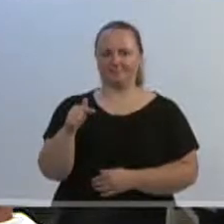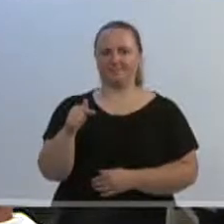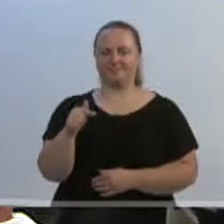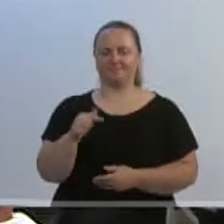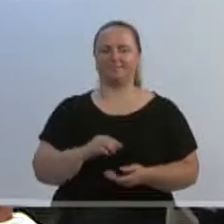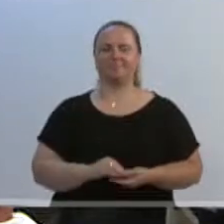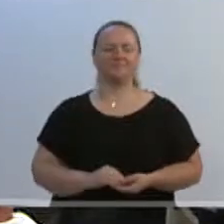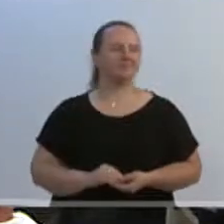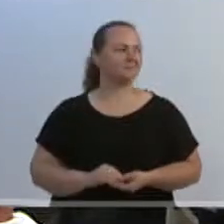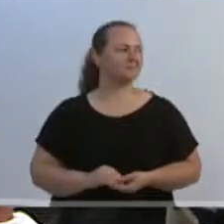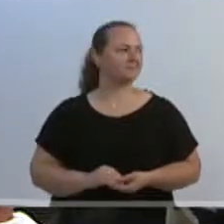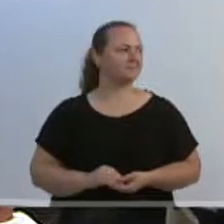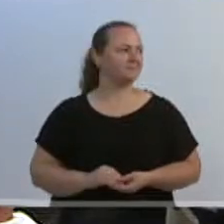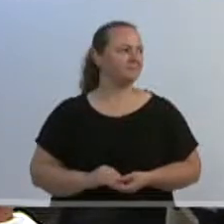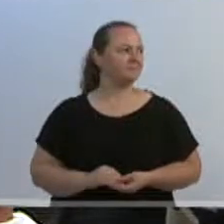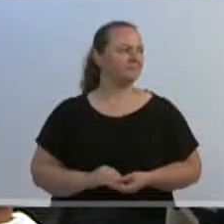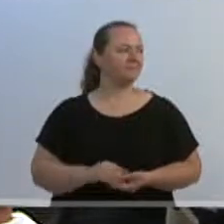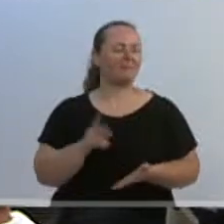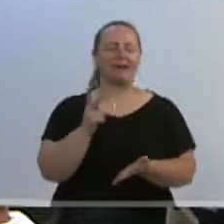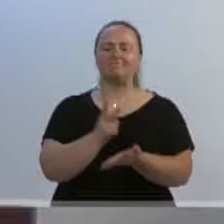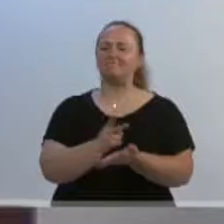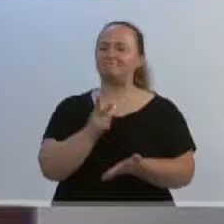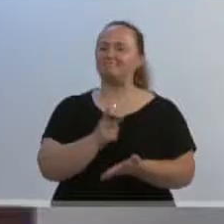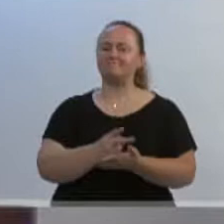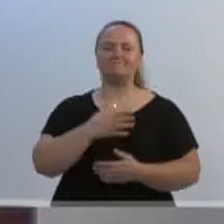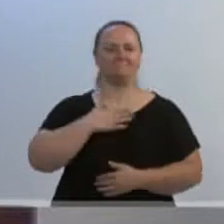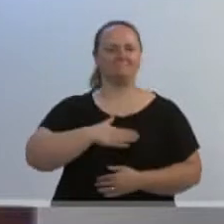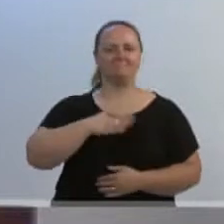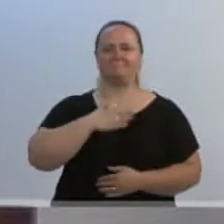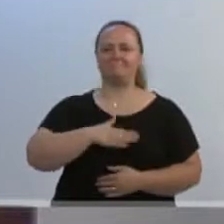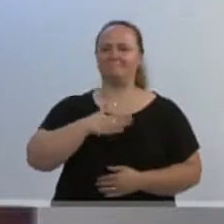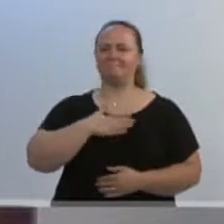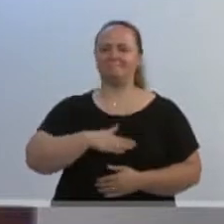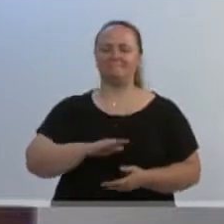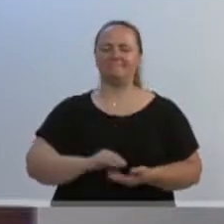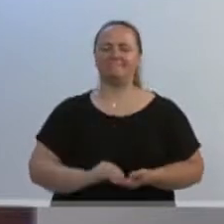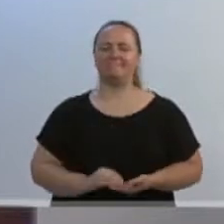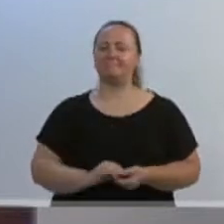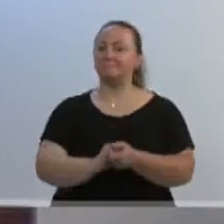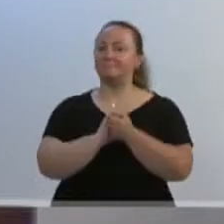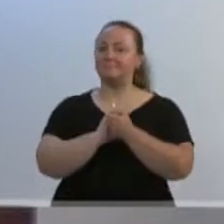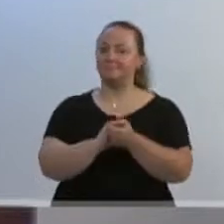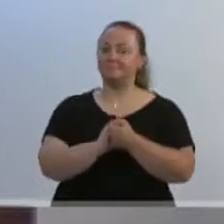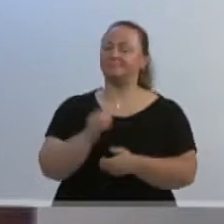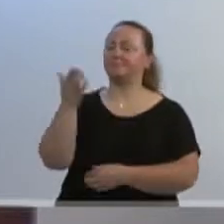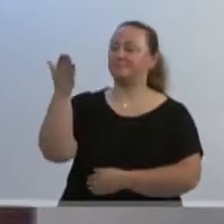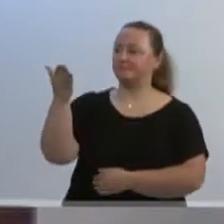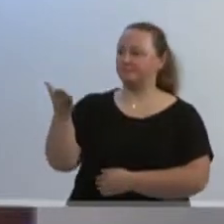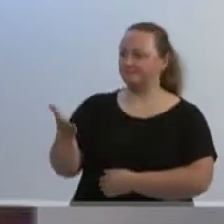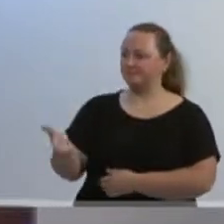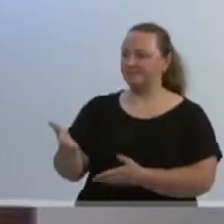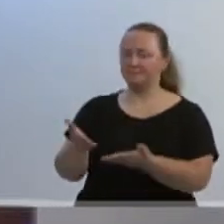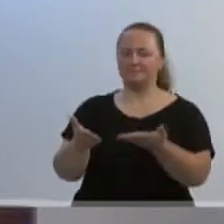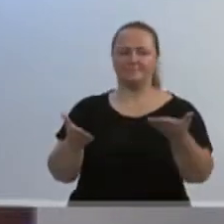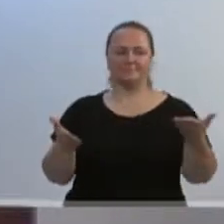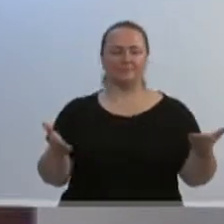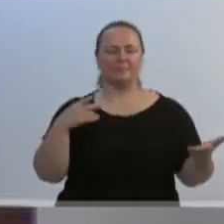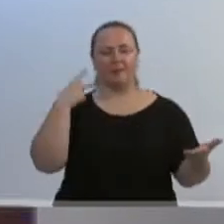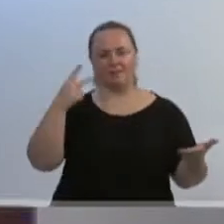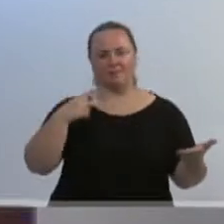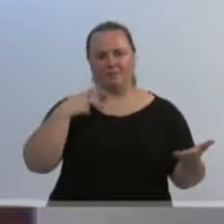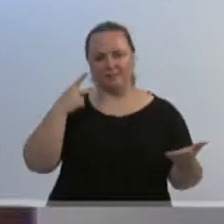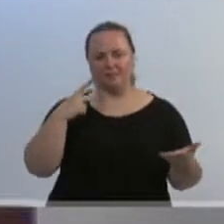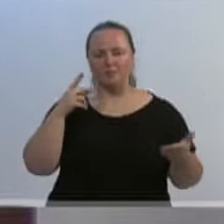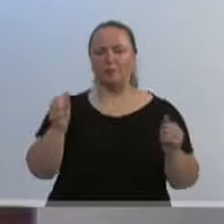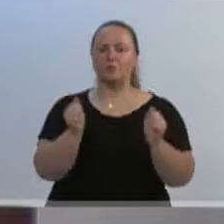Como sempre, senhor presidente, cumprimento a Vossa Excelência, aos excelentíssimos senhores vereadores, a quem nos acompanha